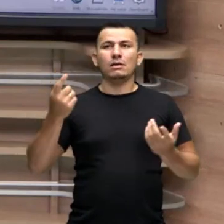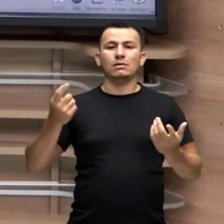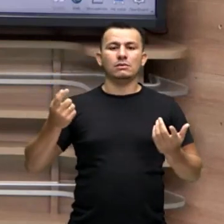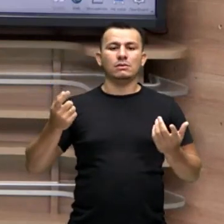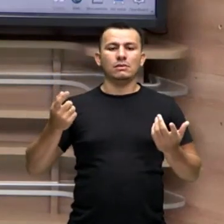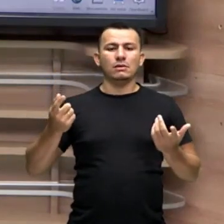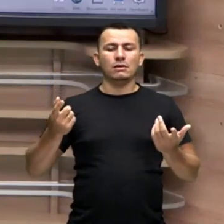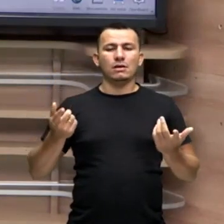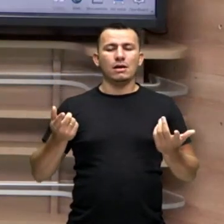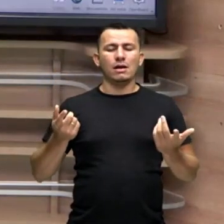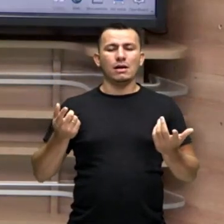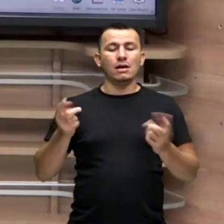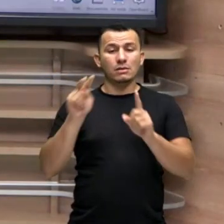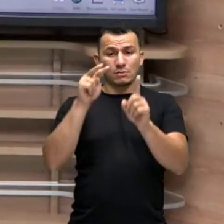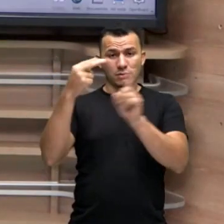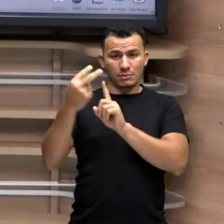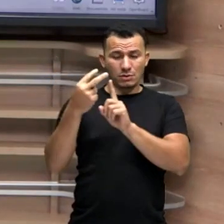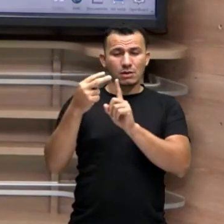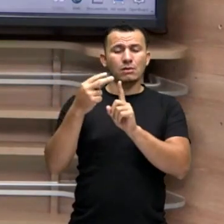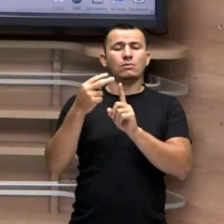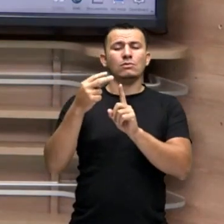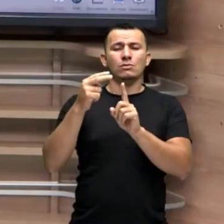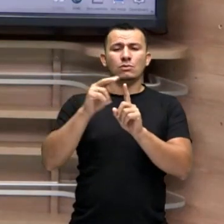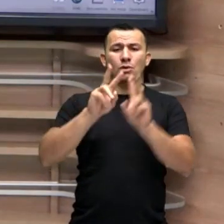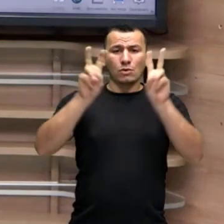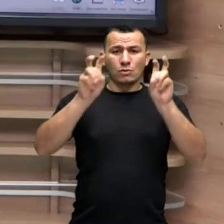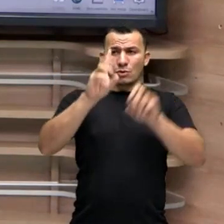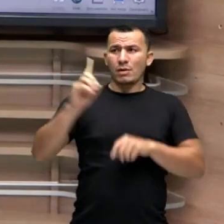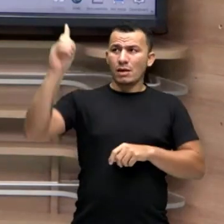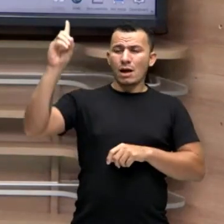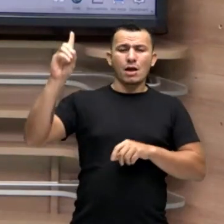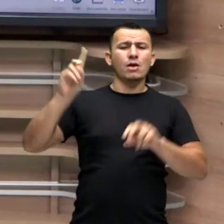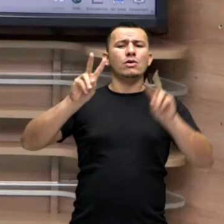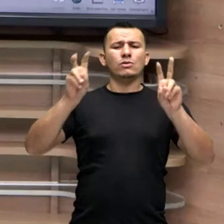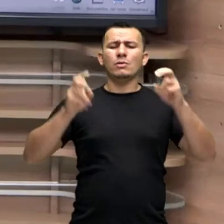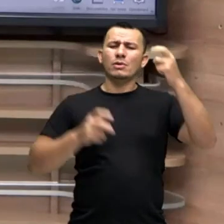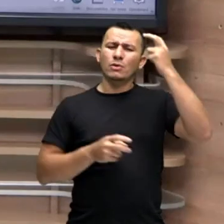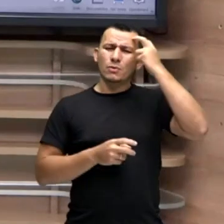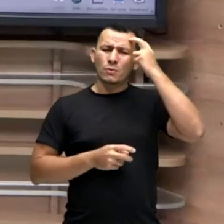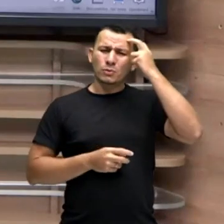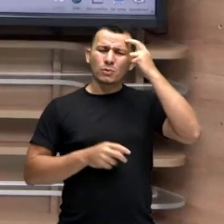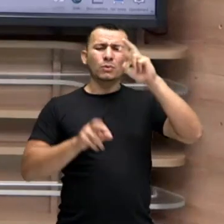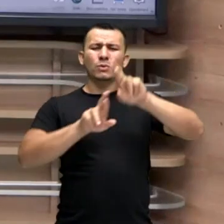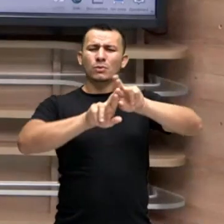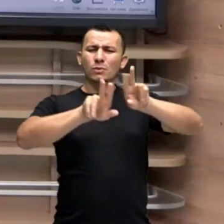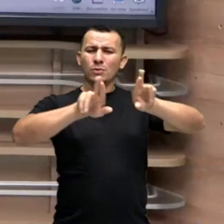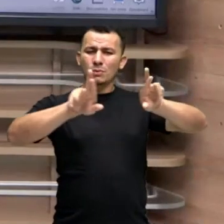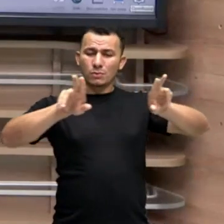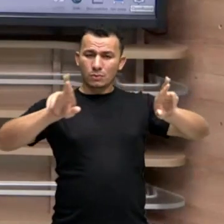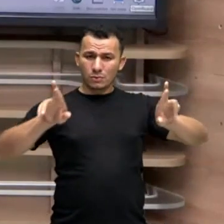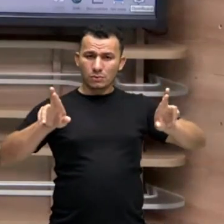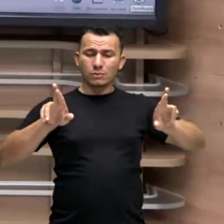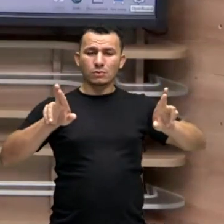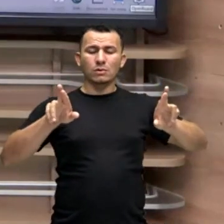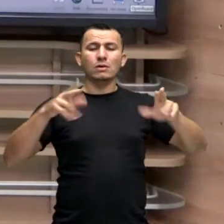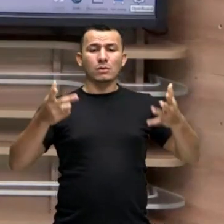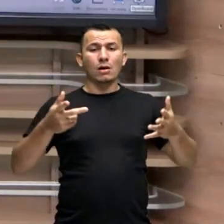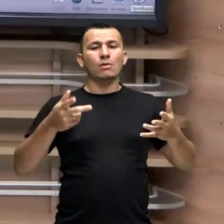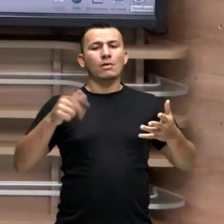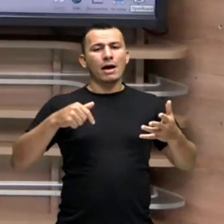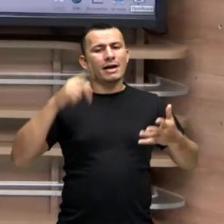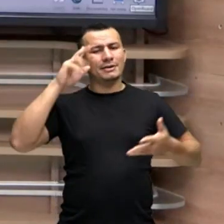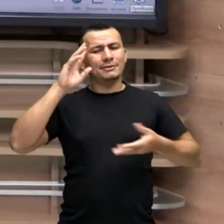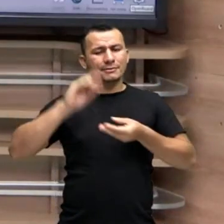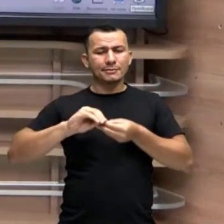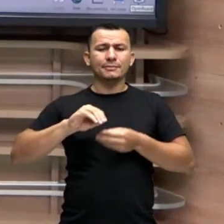esse essas concepções de Deus nas várias culturas deve fazer também fazer com que cada um